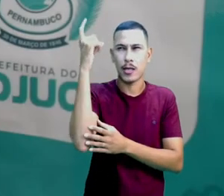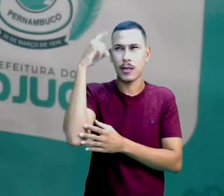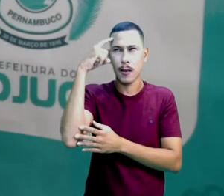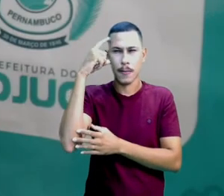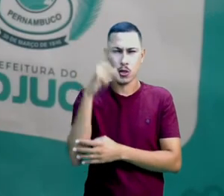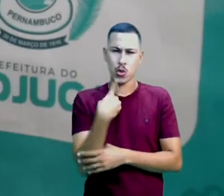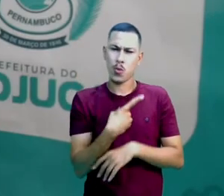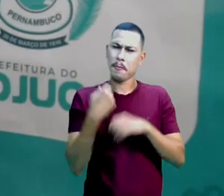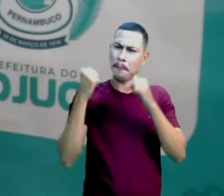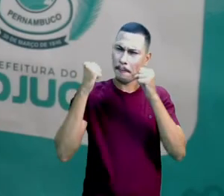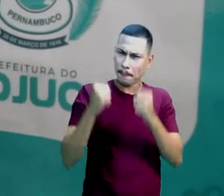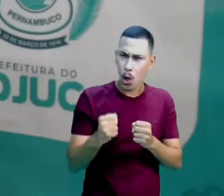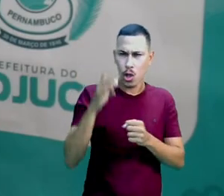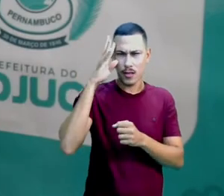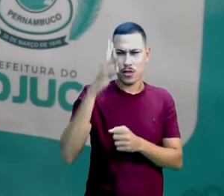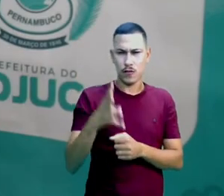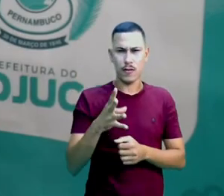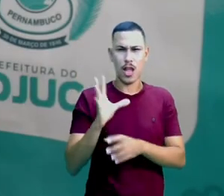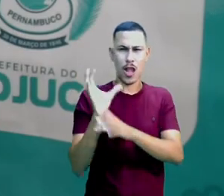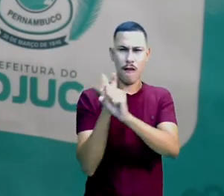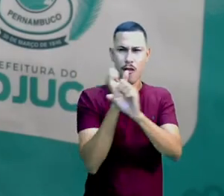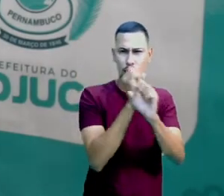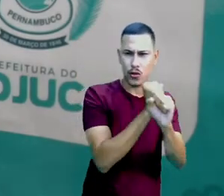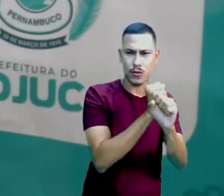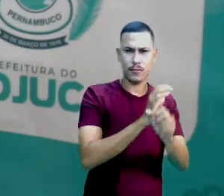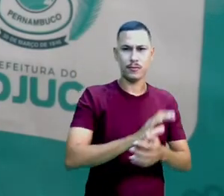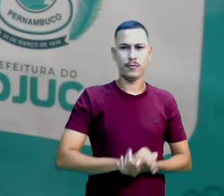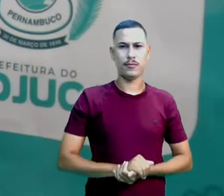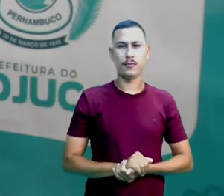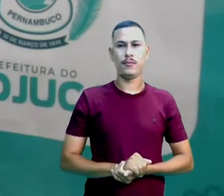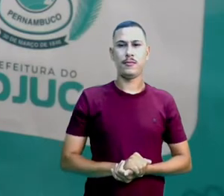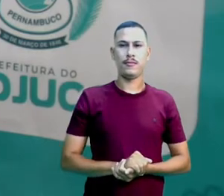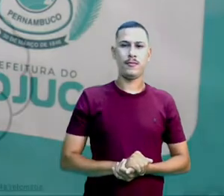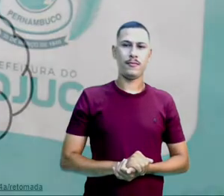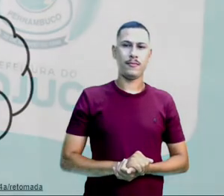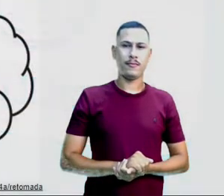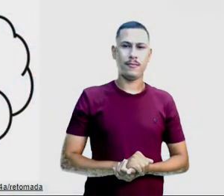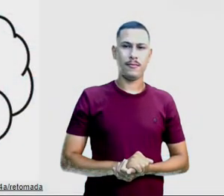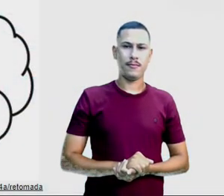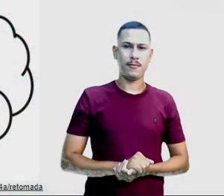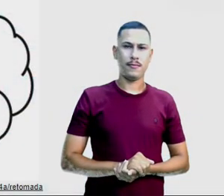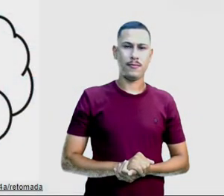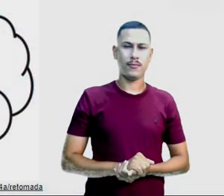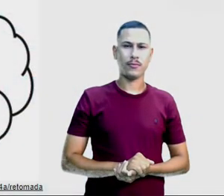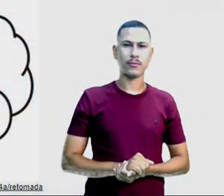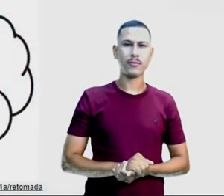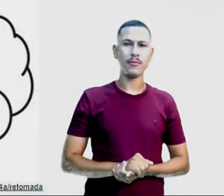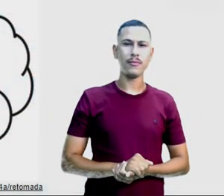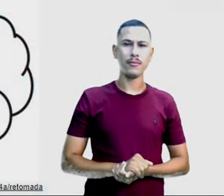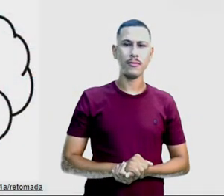para que a gente possa resolver. Veja que interessante. Da mesma forma aqui, ó.